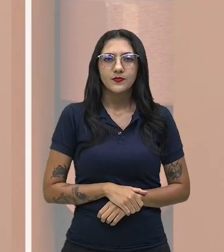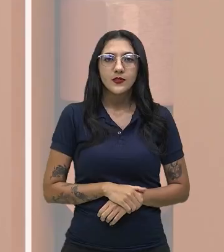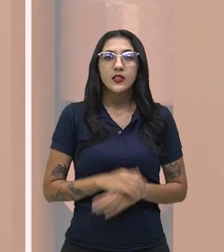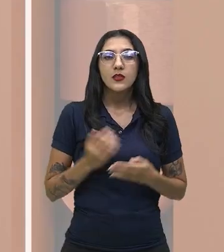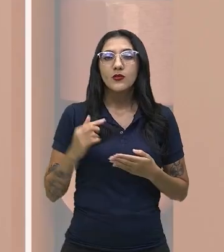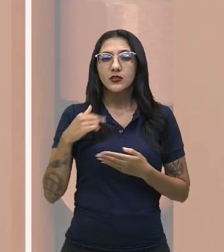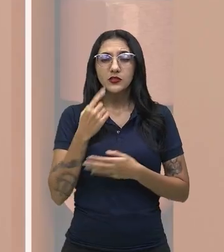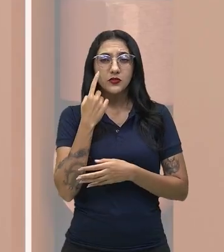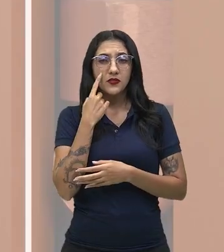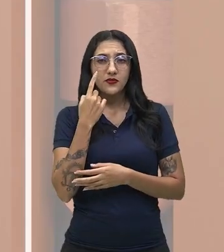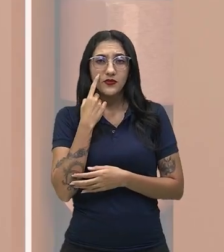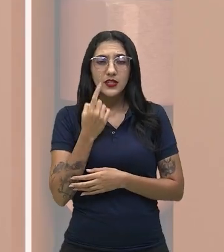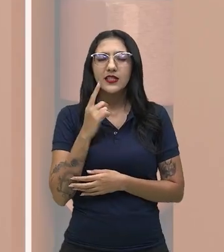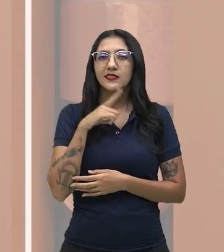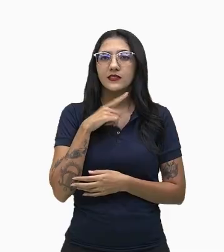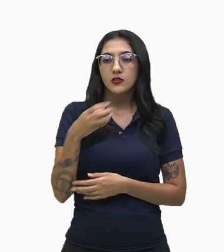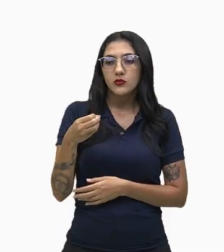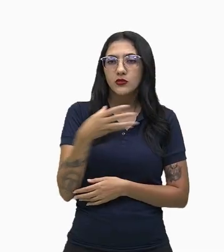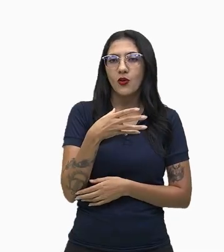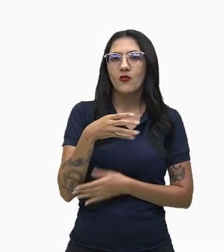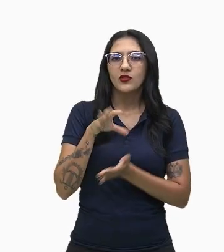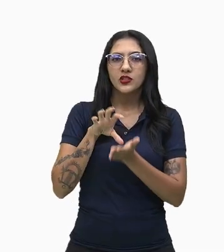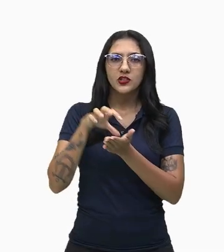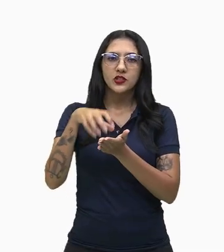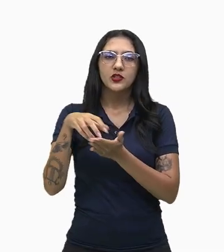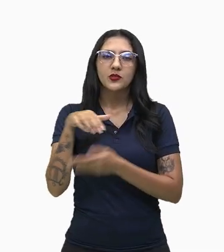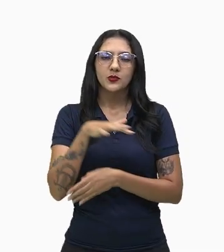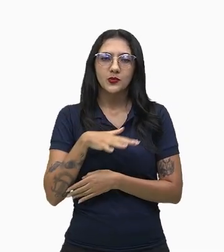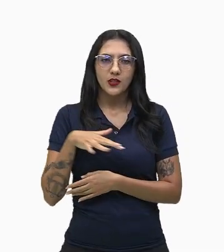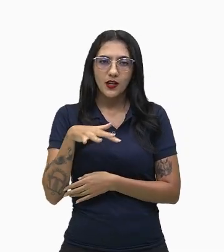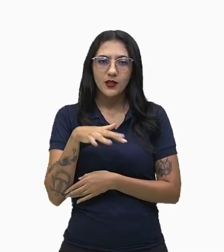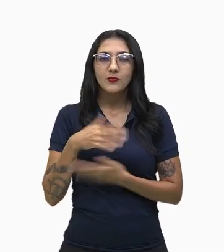né, de novos distritos. Então eu vou mostrar para vocês